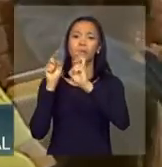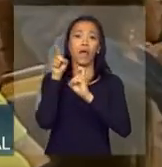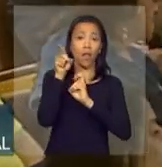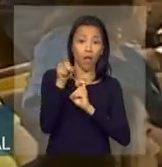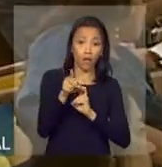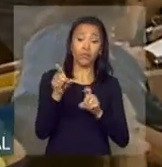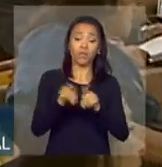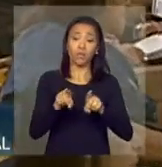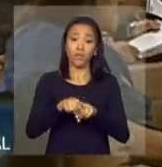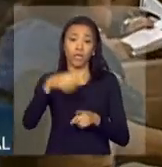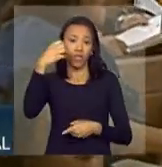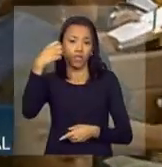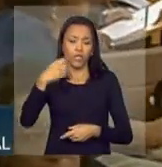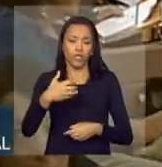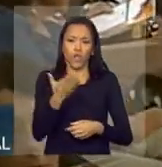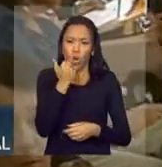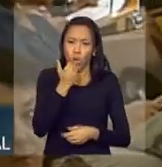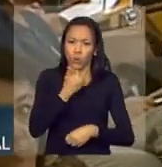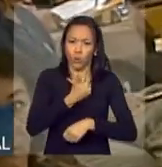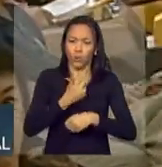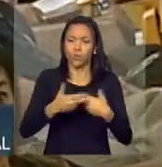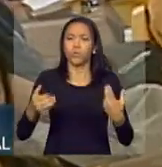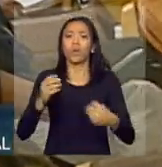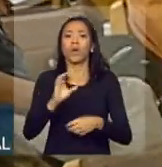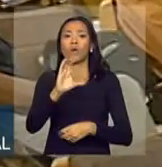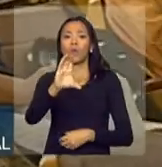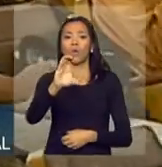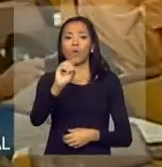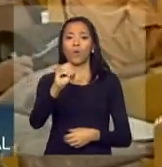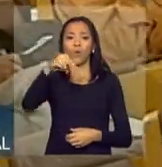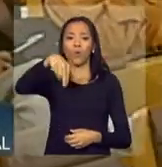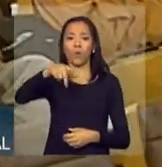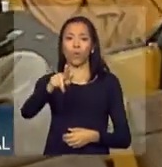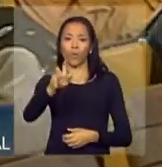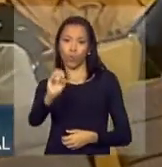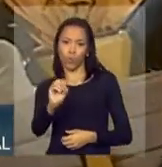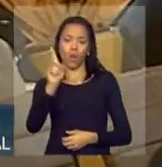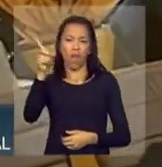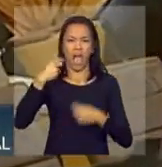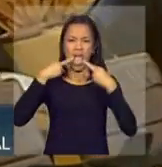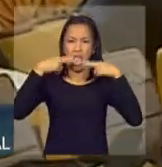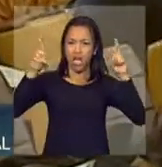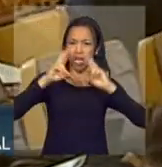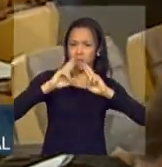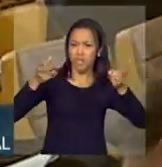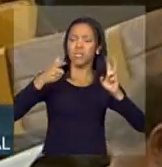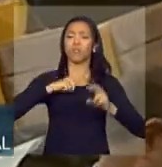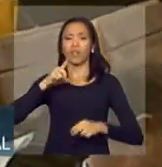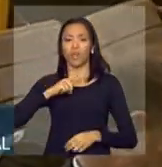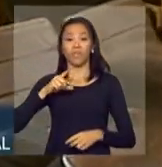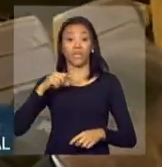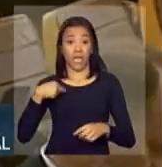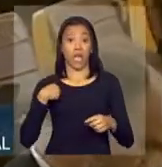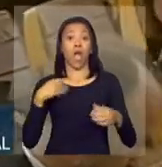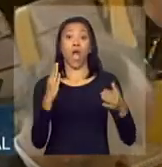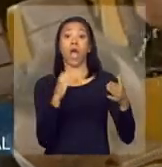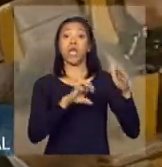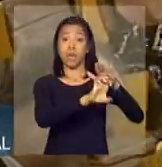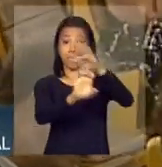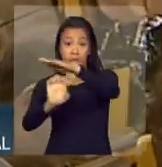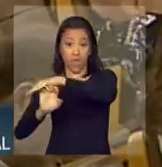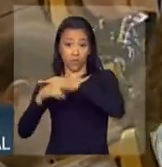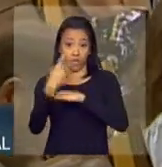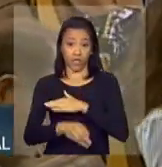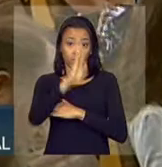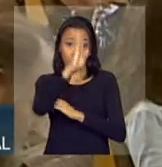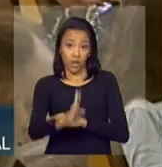alimentar e nutricional no Congo, nós nos deparamos com uma denúncia durante o simpósio, é que empresas brasileiras estão